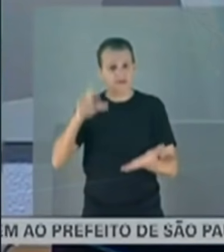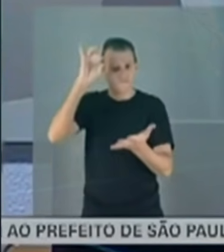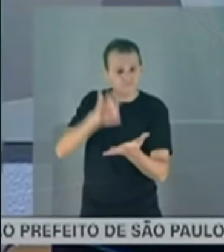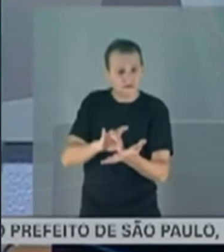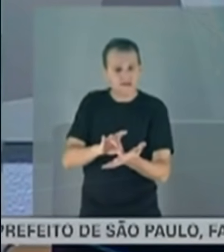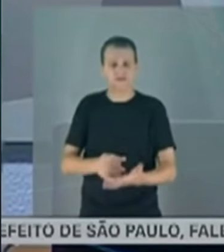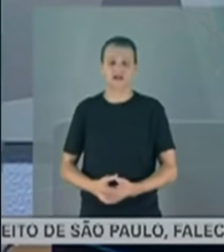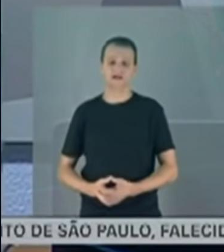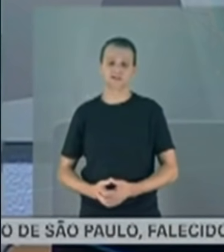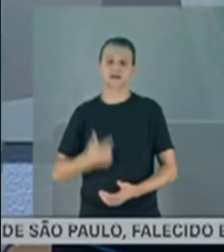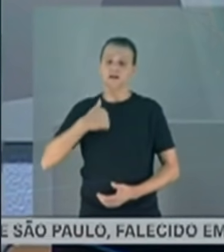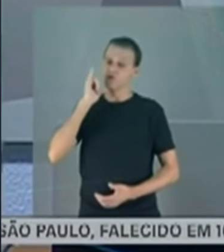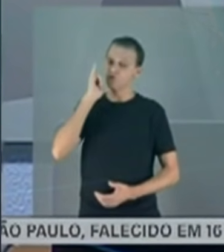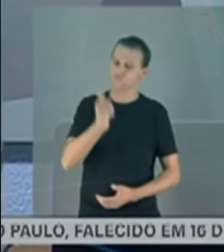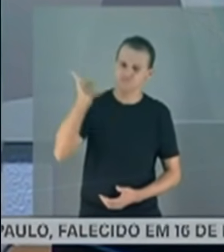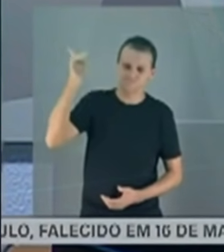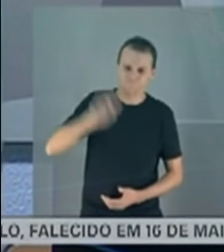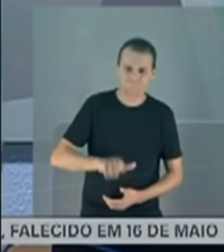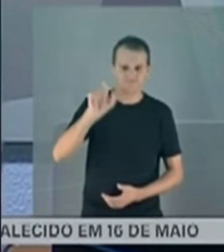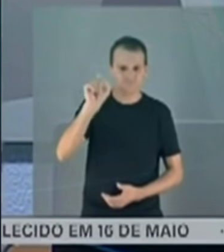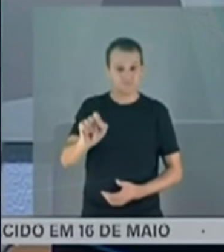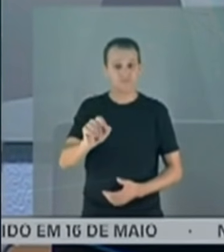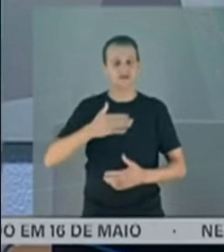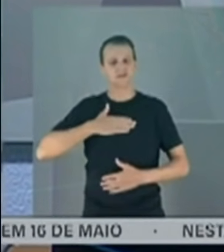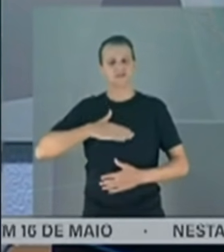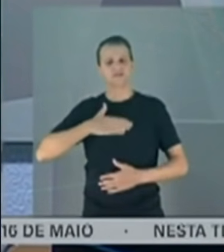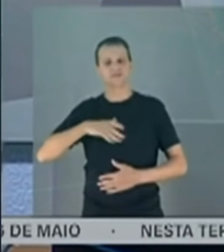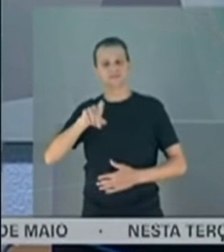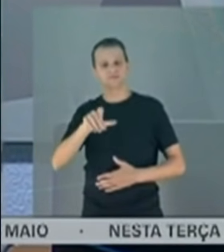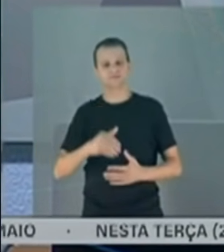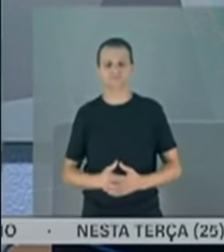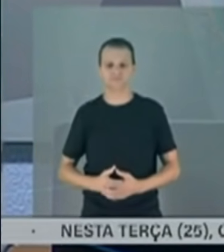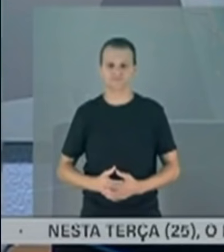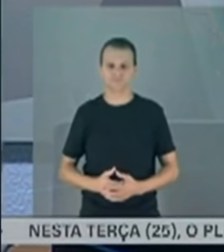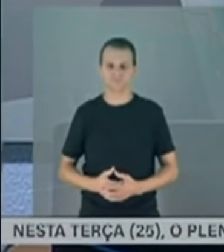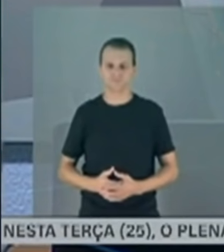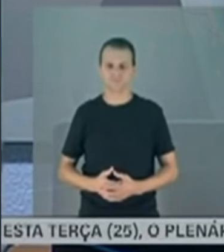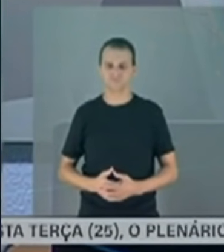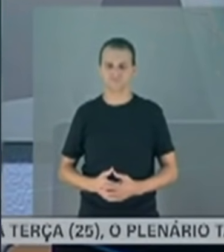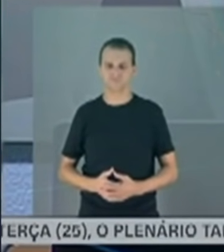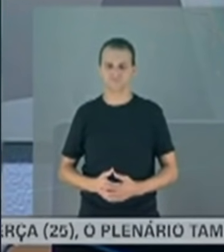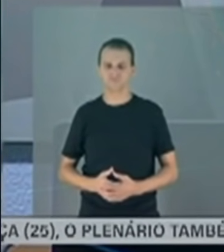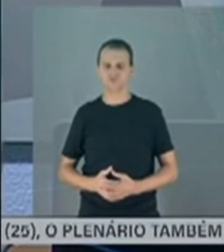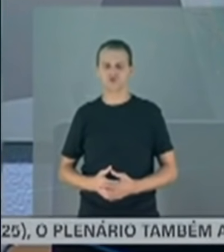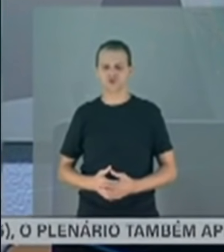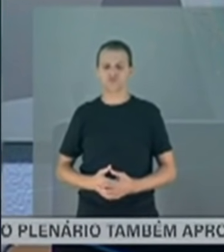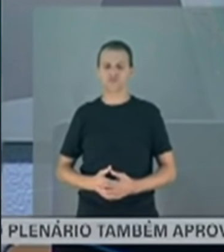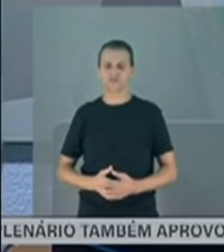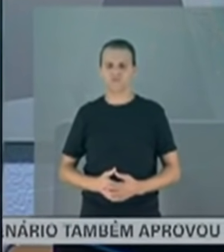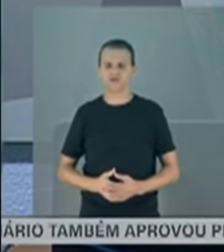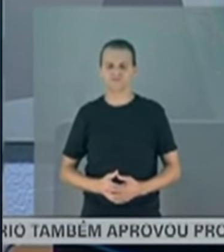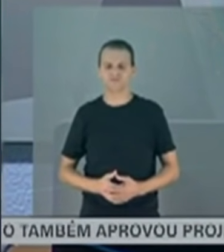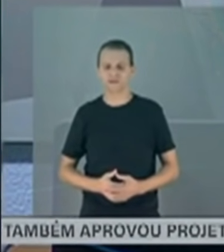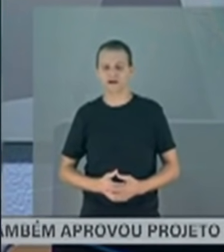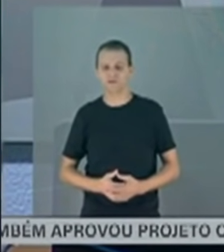Excelência. Volto a repetir. O senhor está nessa posição. Você, Vossa Excelência, tá nessa não me diga que é meu amigo. Vossa Excelência não é meu amigo, não. Vossa Excelência